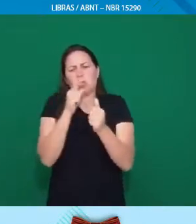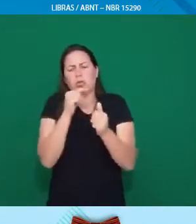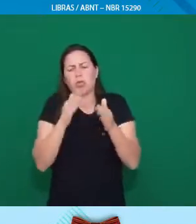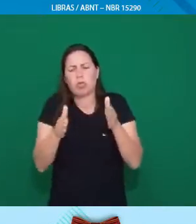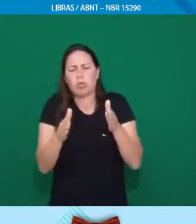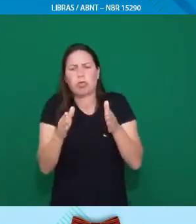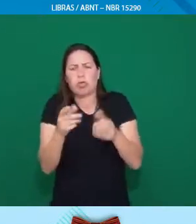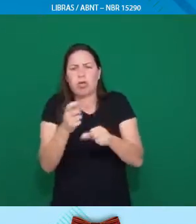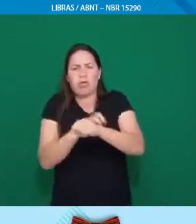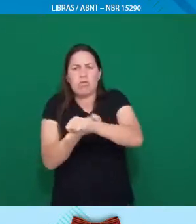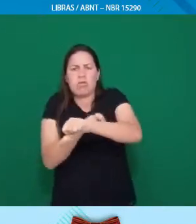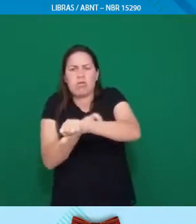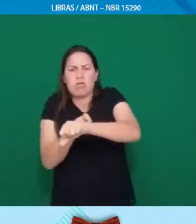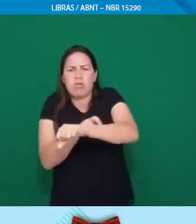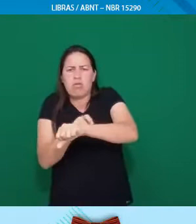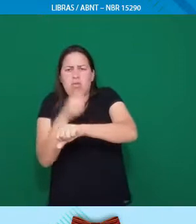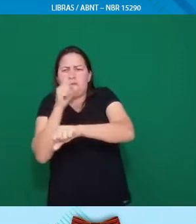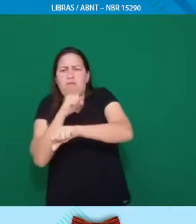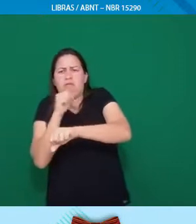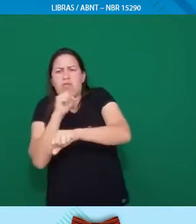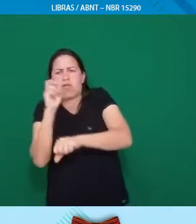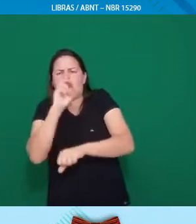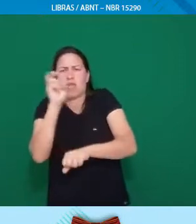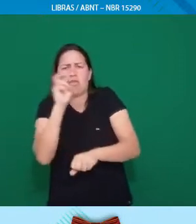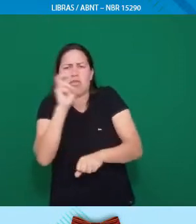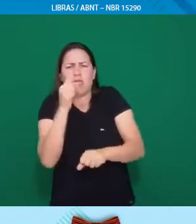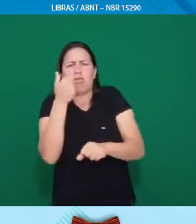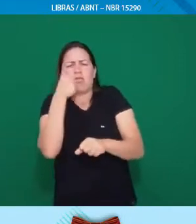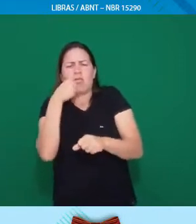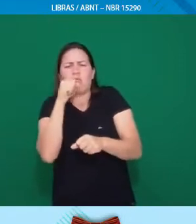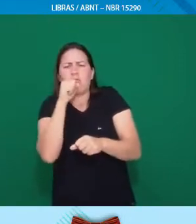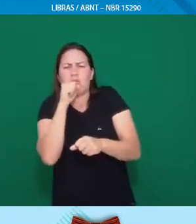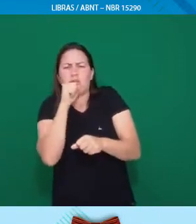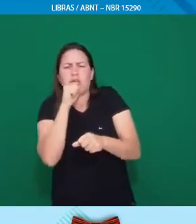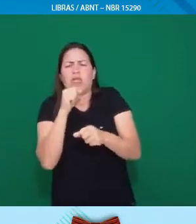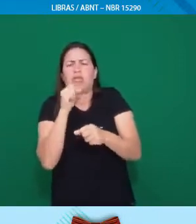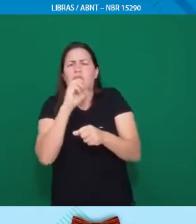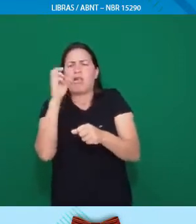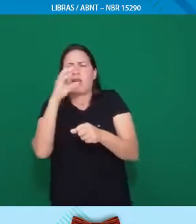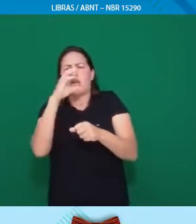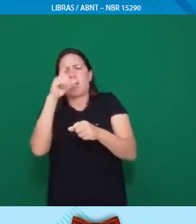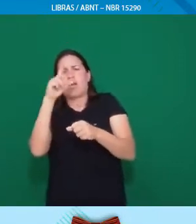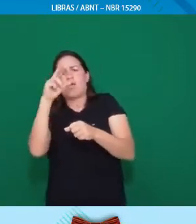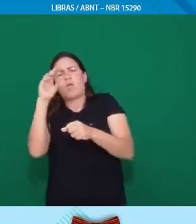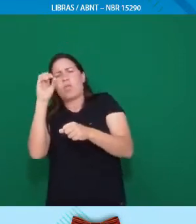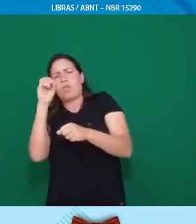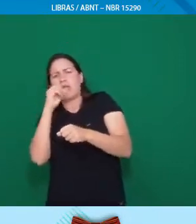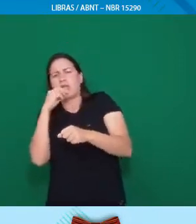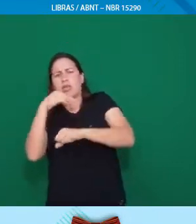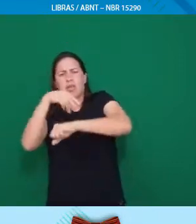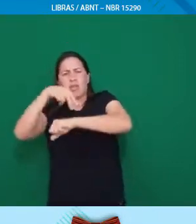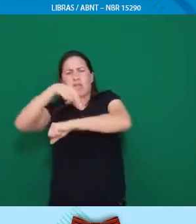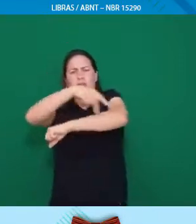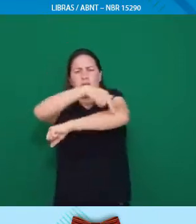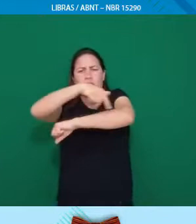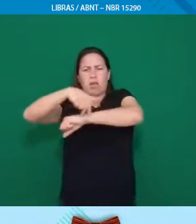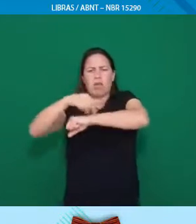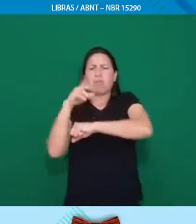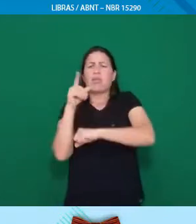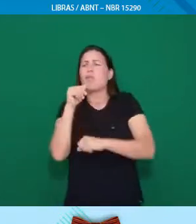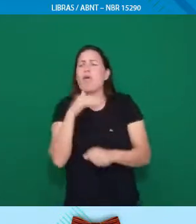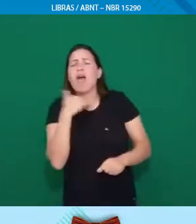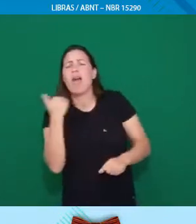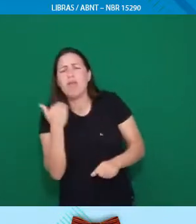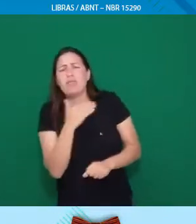e Desespero de Uma senhora que a esposa do seu João a Claudete veio gritando na rua que o